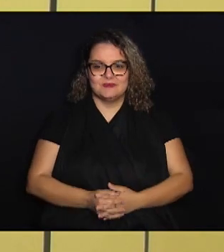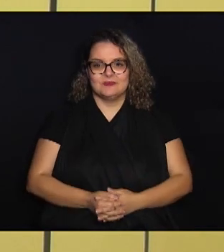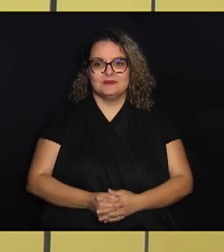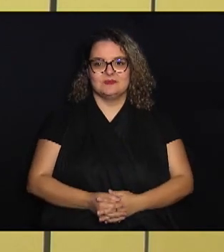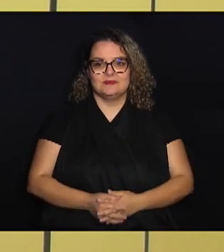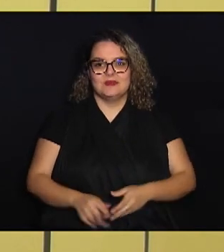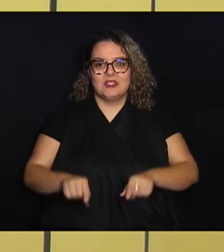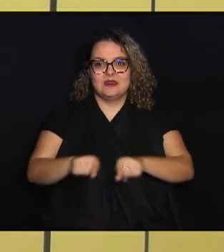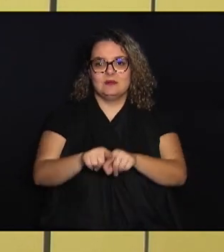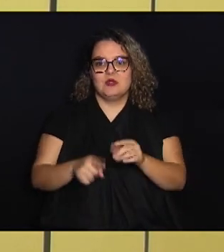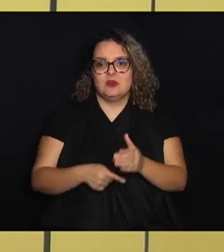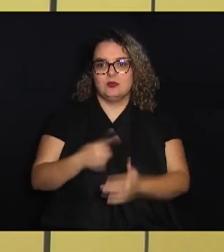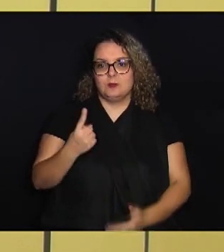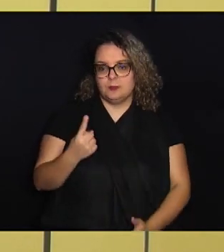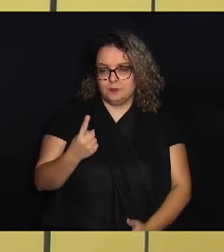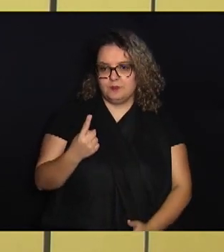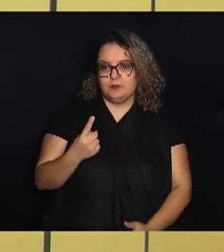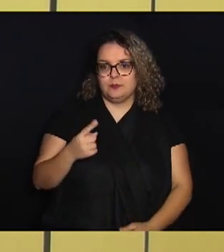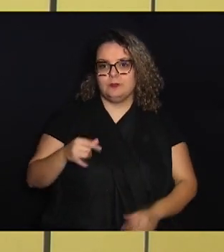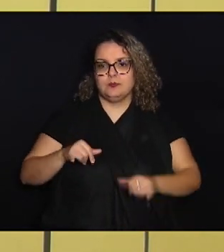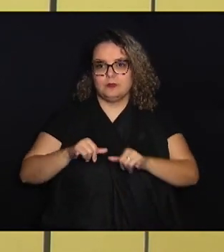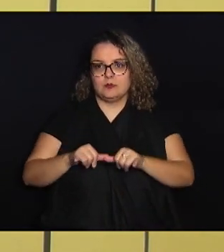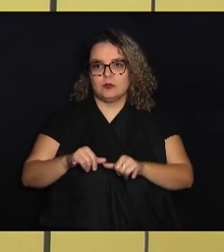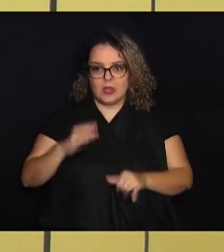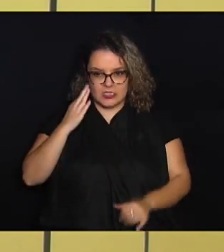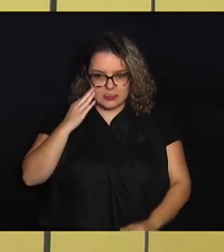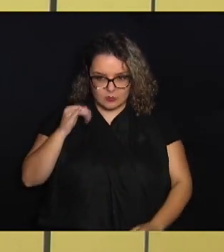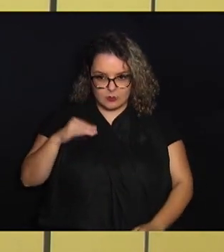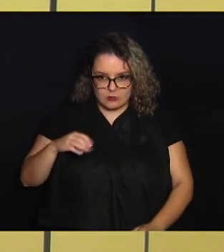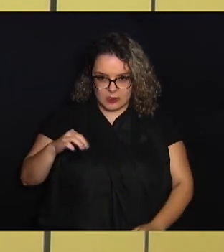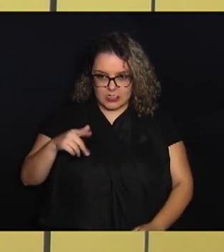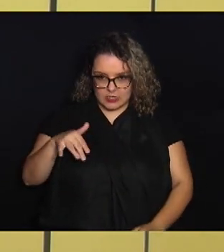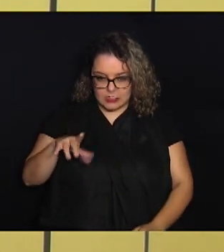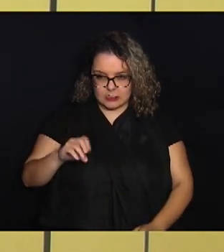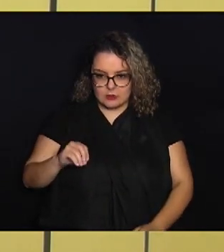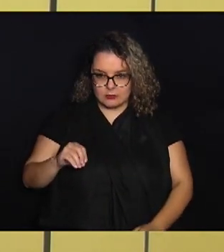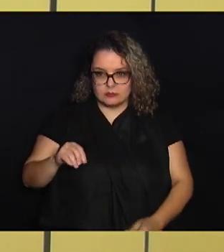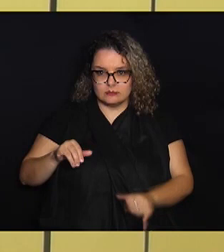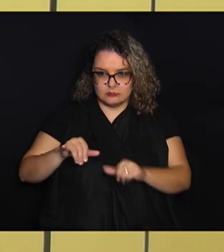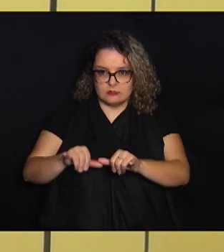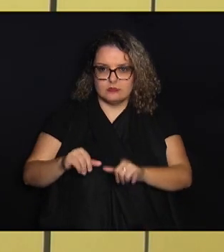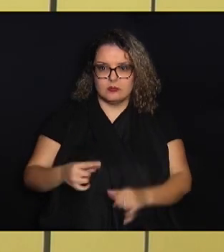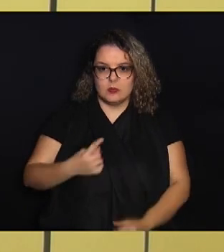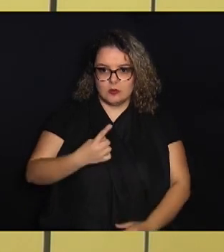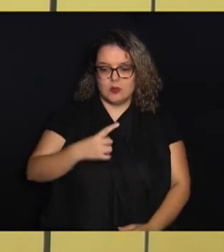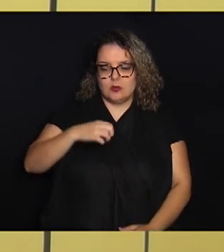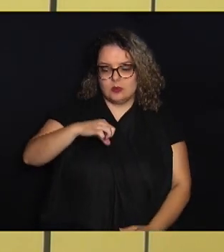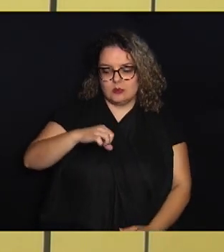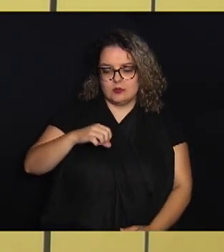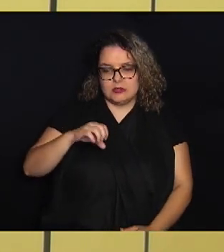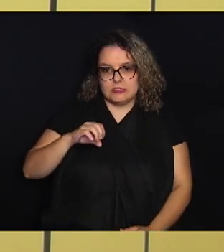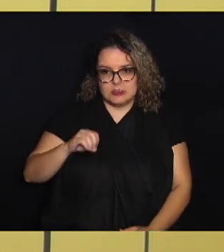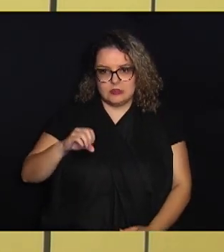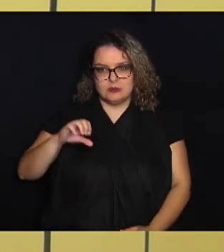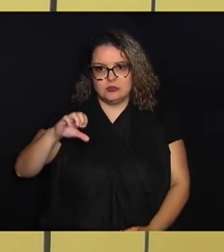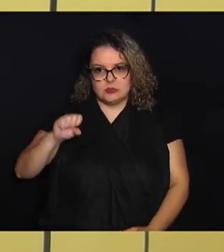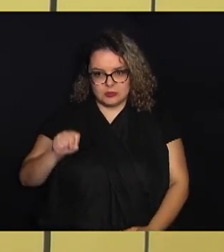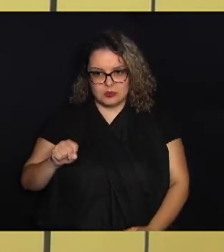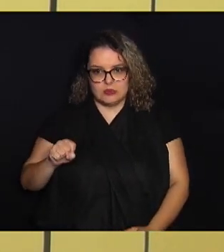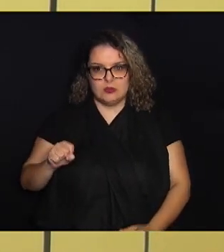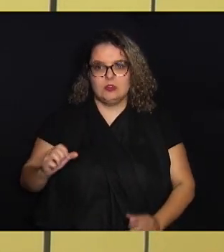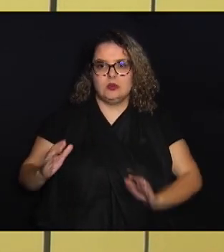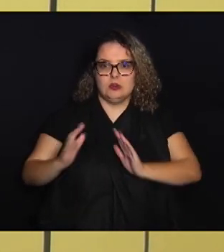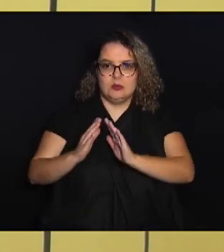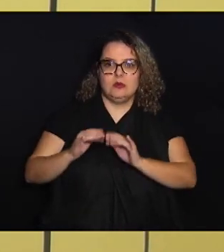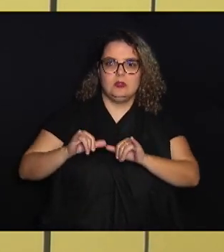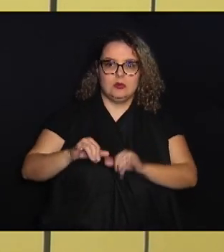funcionou o primeiro mercado, sabe o Mercadão? Aquele que tem lá, Mercadão, fundado em 1908, ali em frente ao Terminal